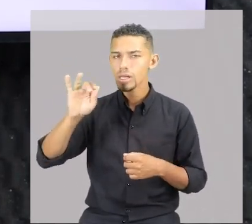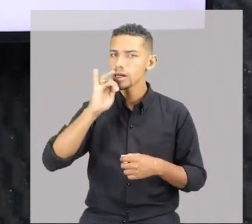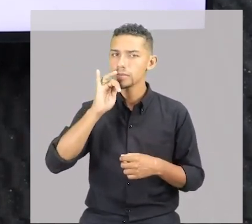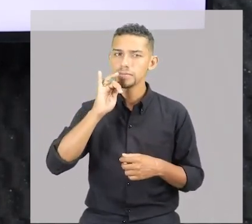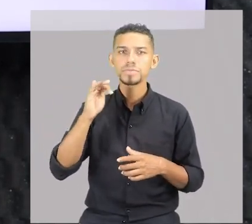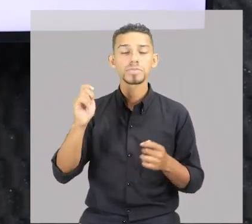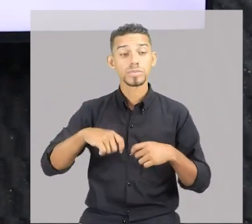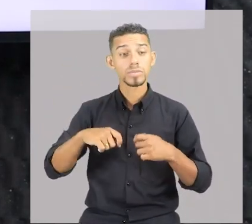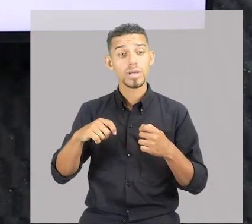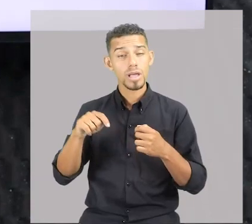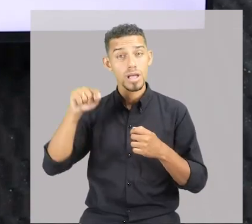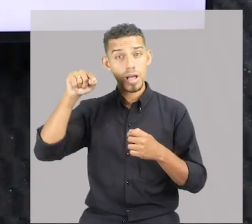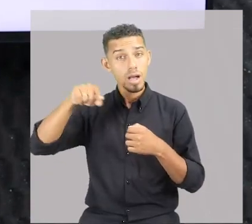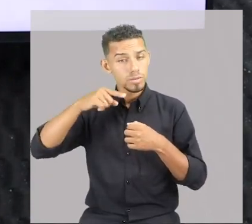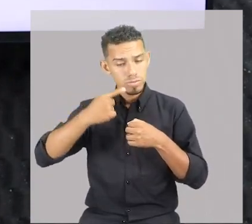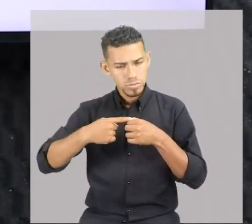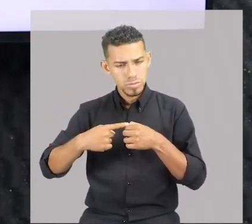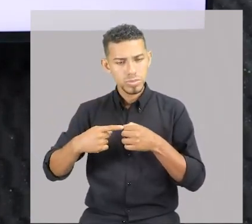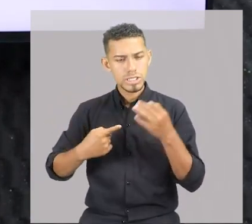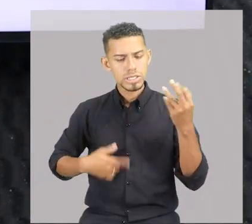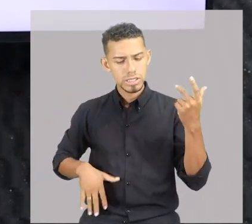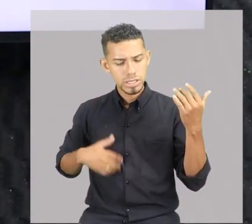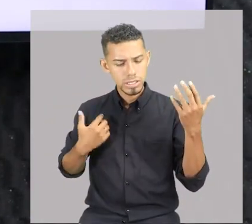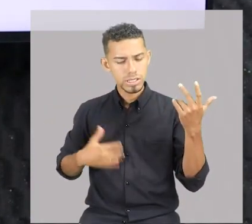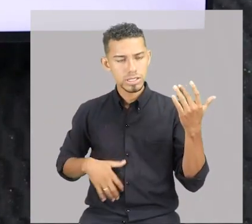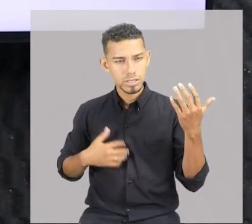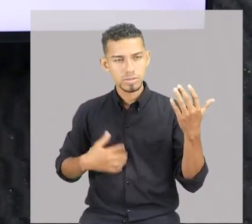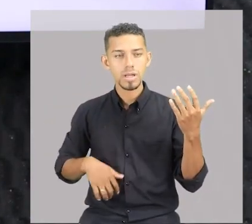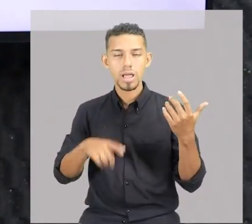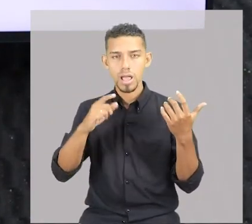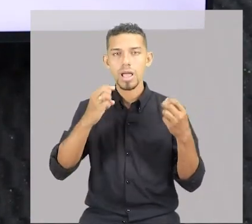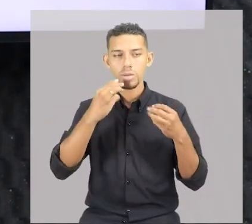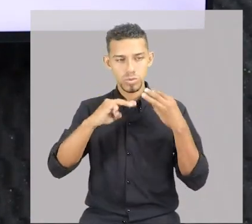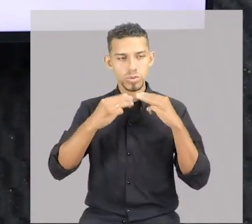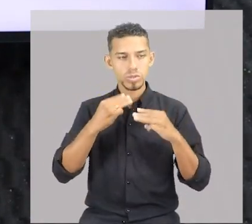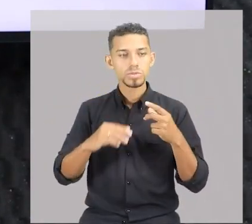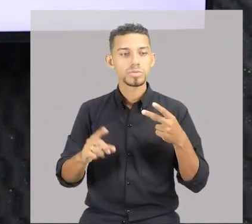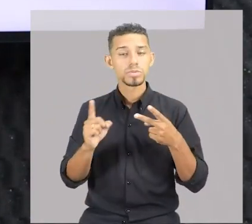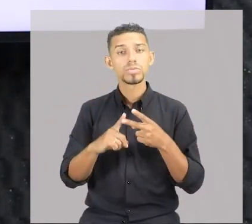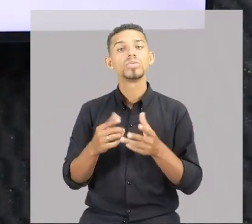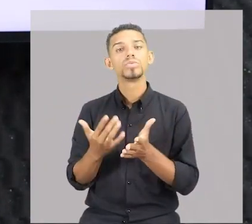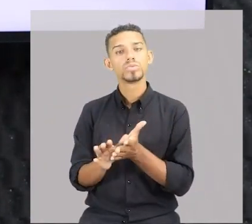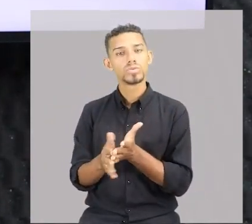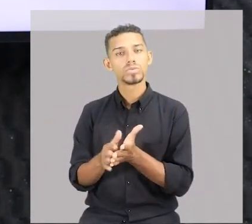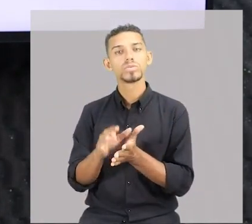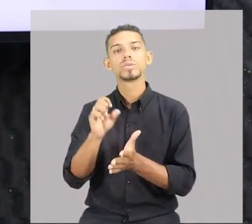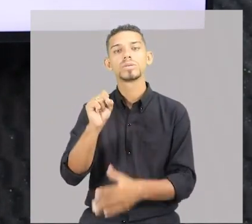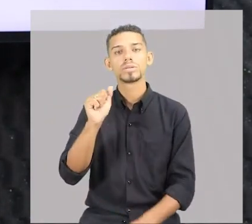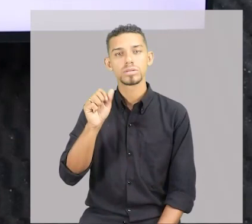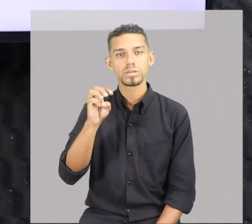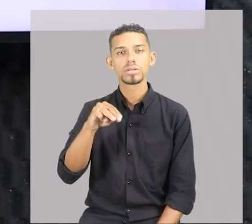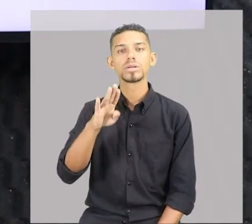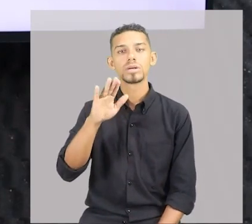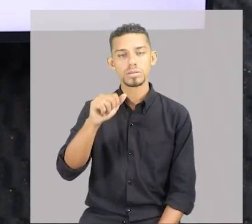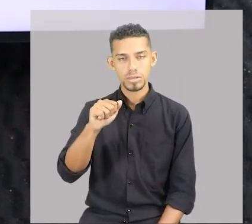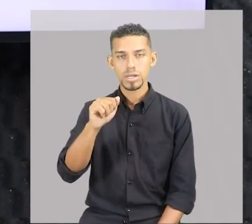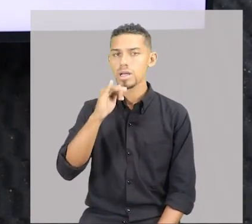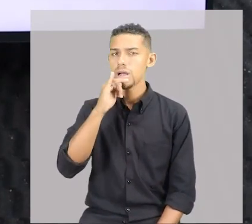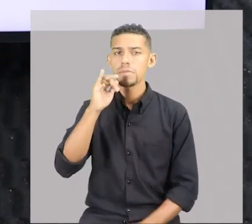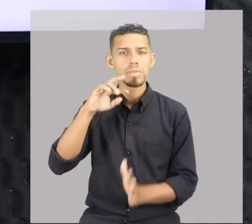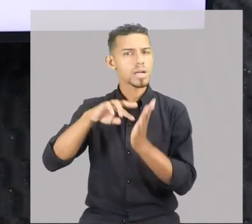caipira de raiz, chamada de sertanejo raiz, é um exemplo de música popular. O samba, que é a expressão